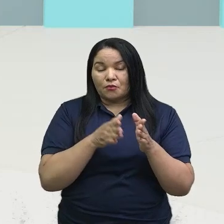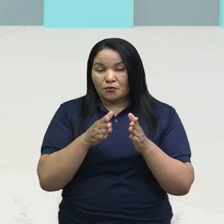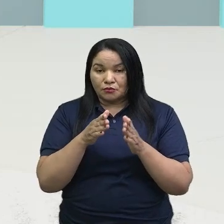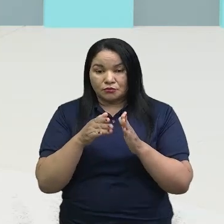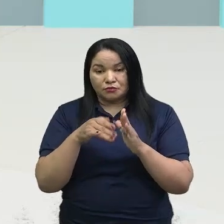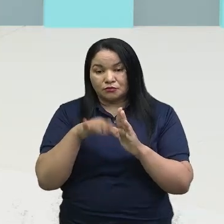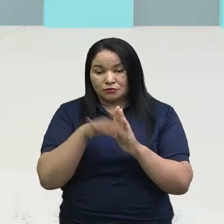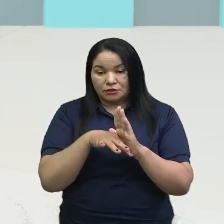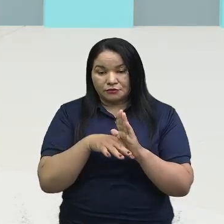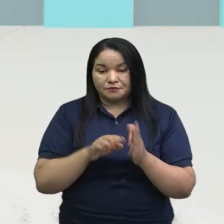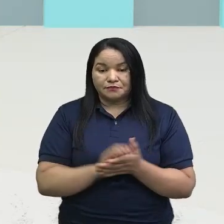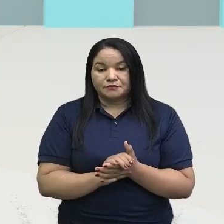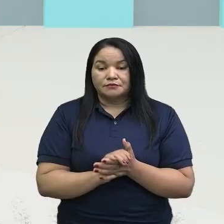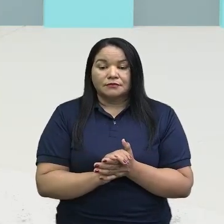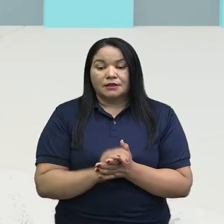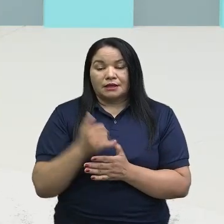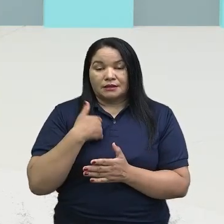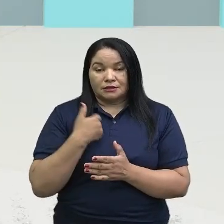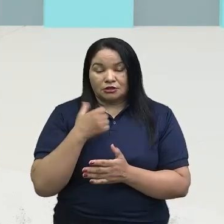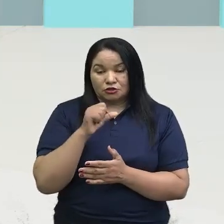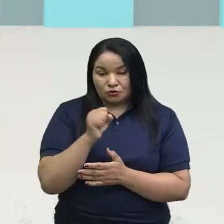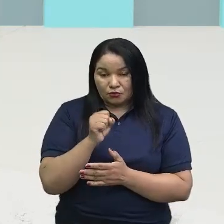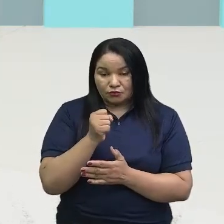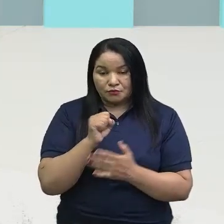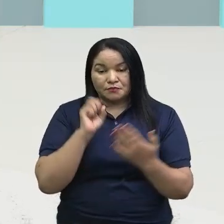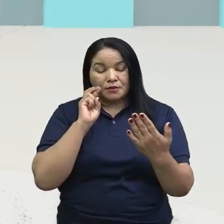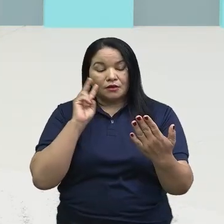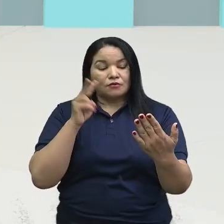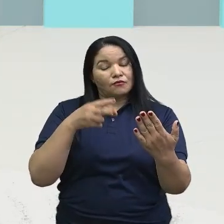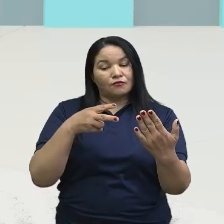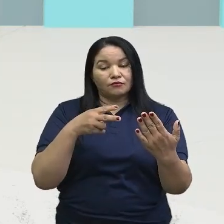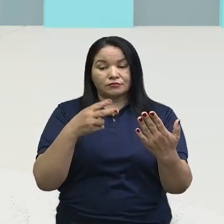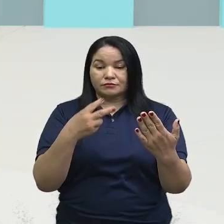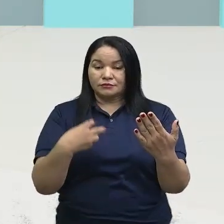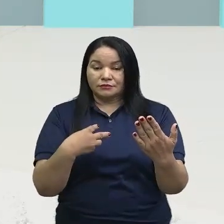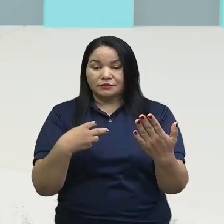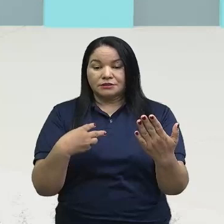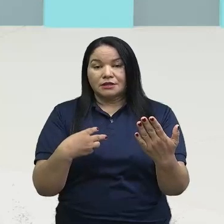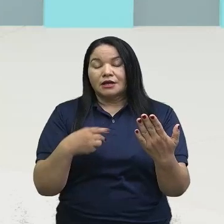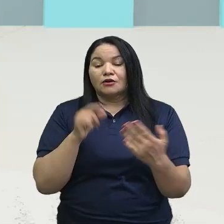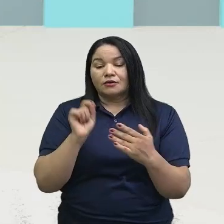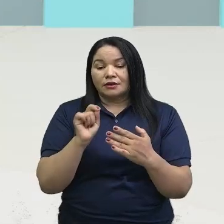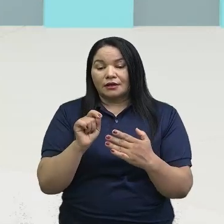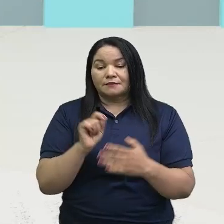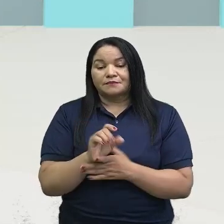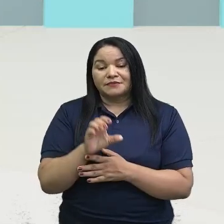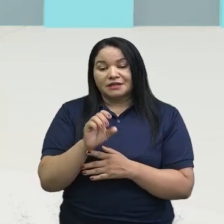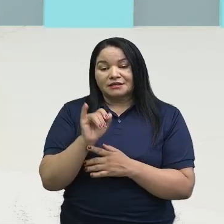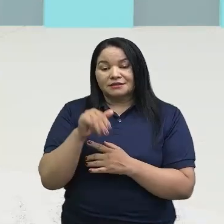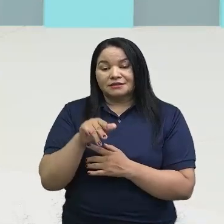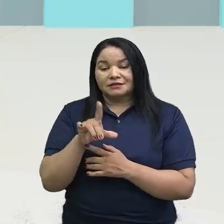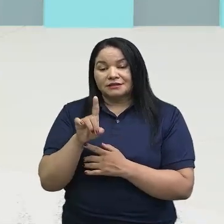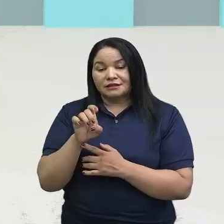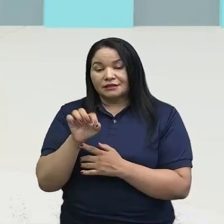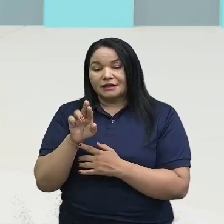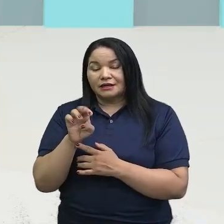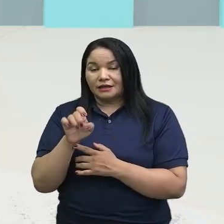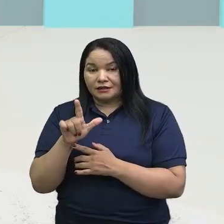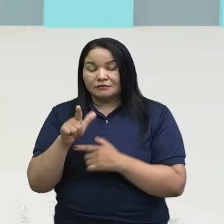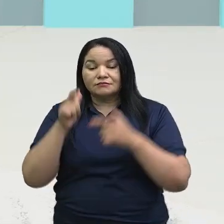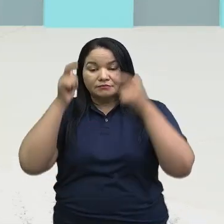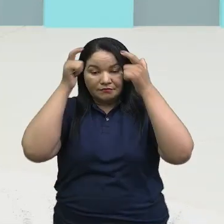aí, ó, aos 8 anos, ela olha para si e vê Cinderela. Mais uma vez, a presença da conjunção e, fazendo